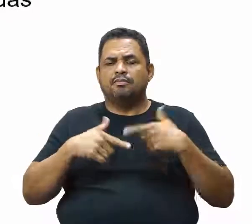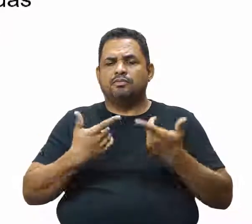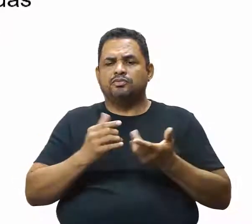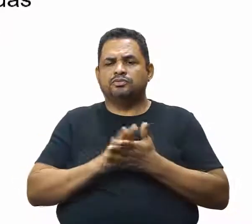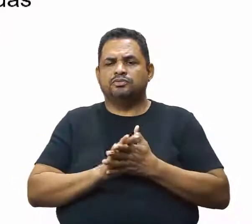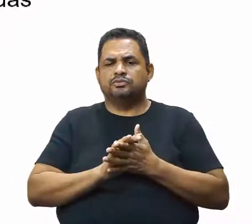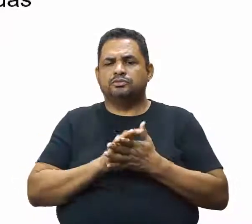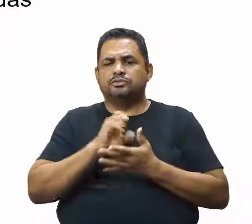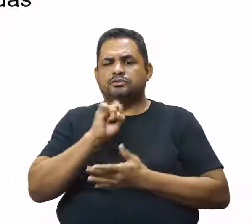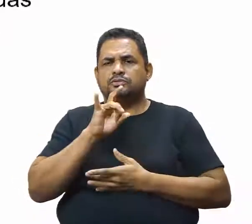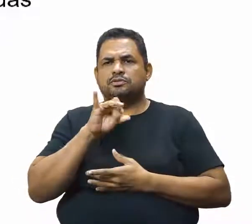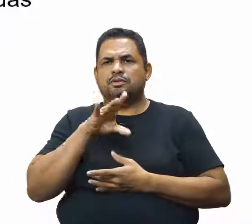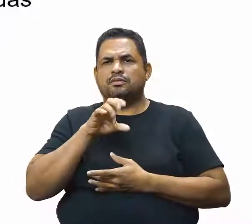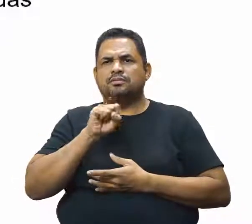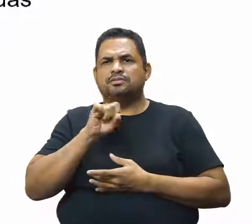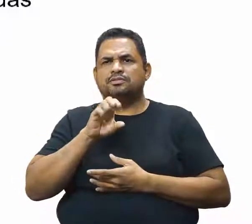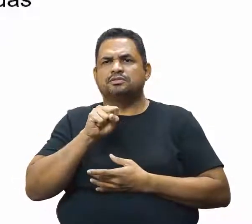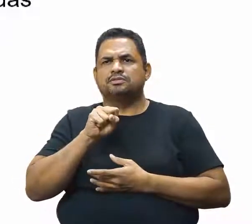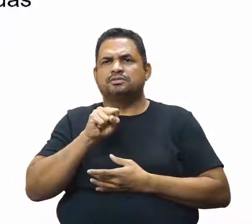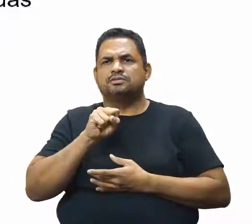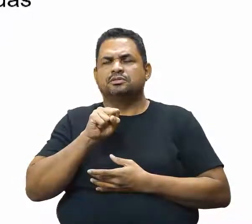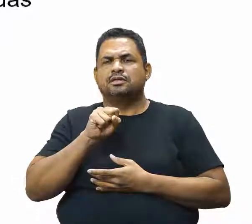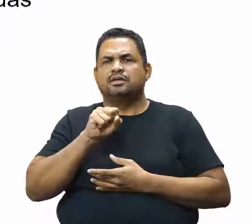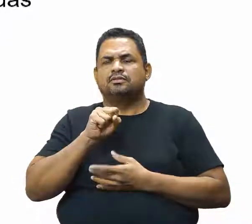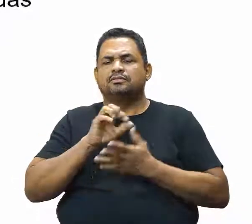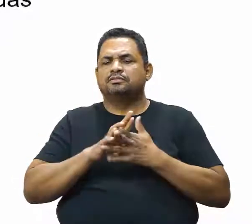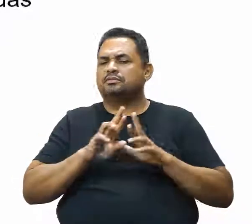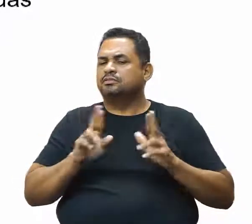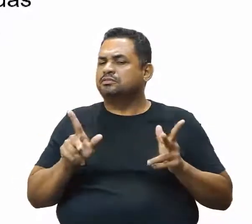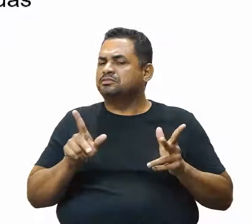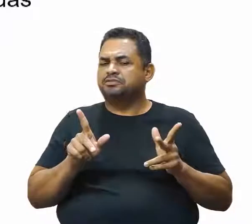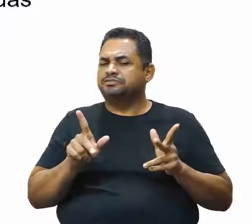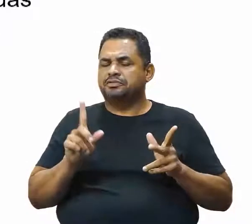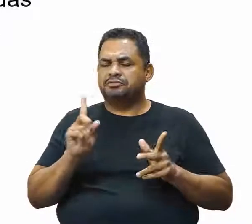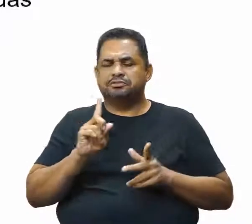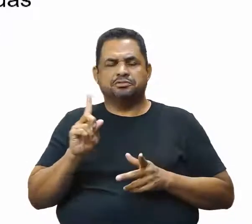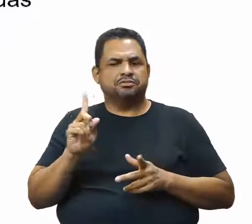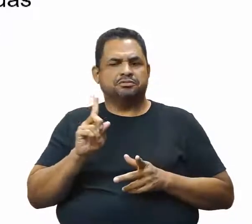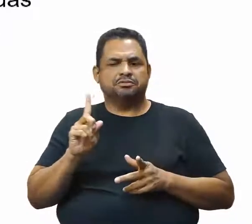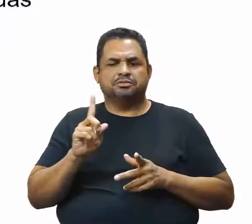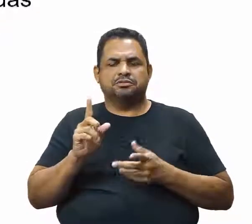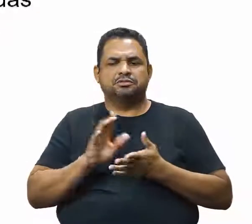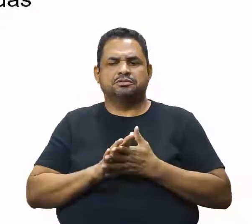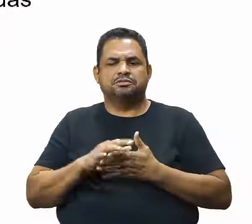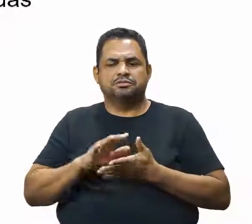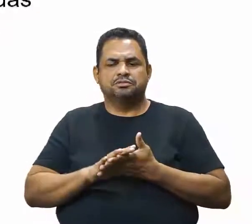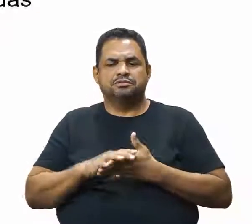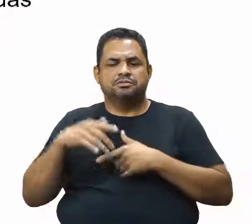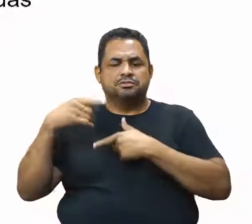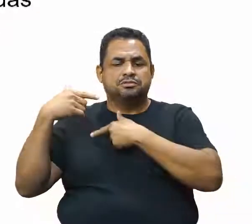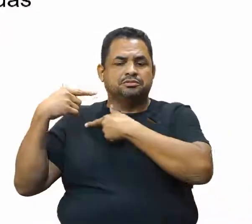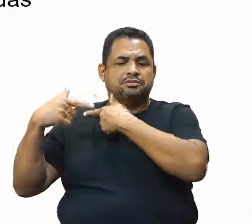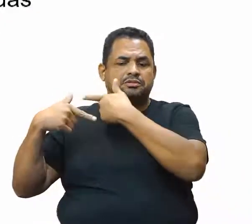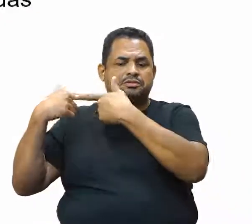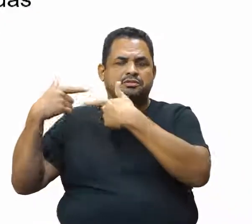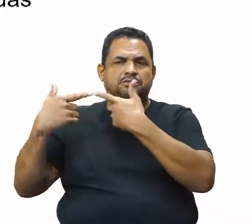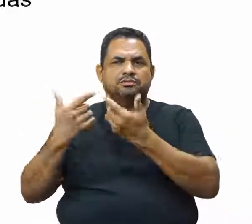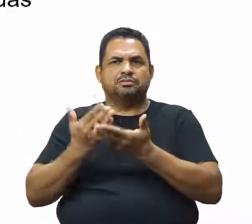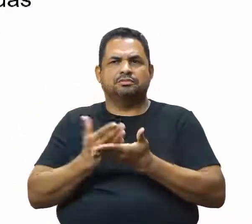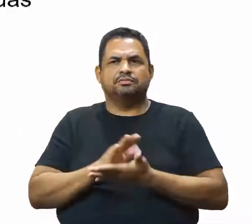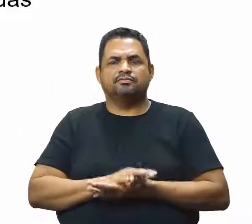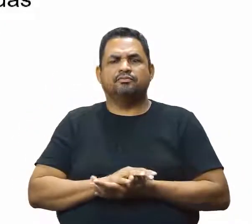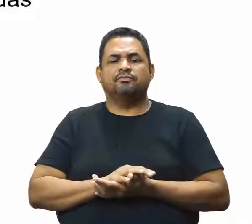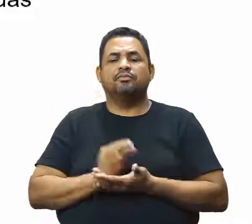sistemas SAFs não diferem dos sistemas tradicionais em questão de armazenamento. Porque o que tem